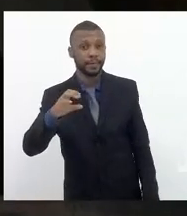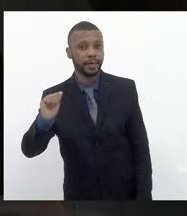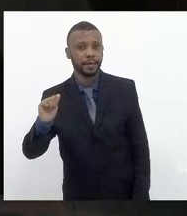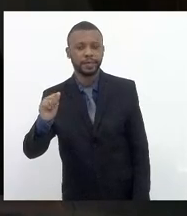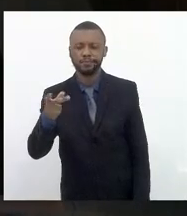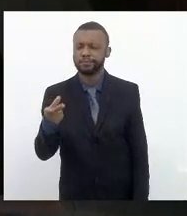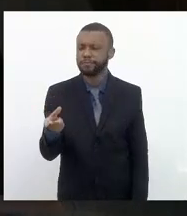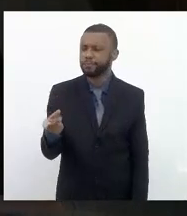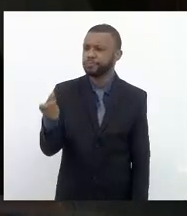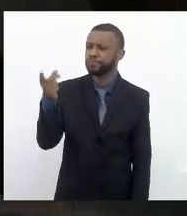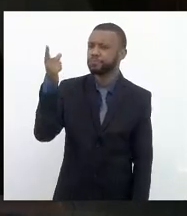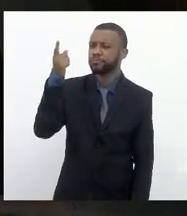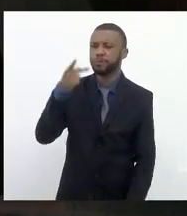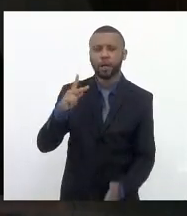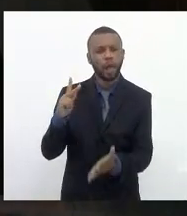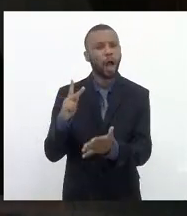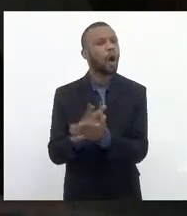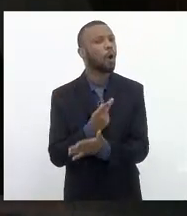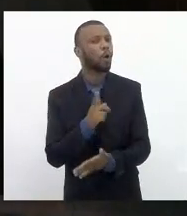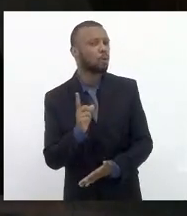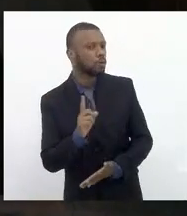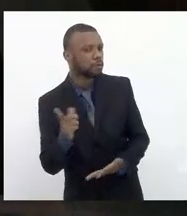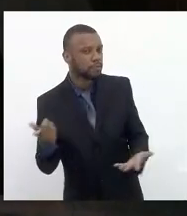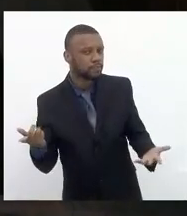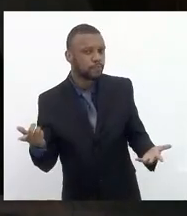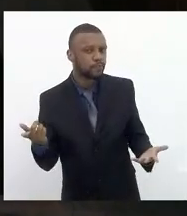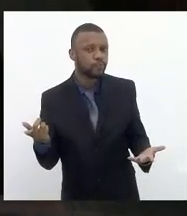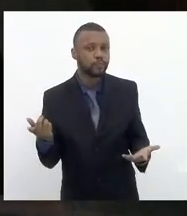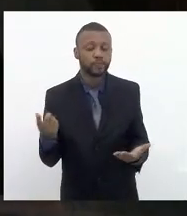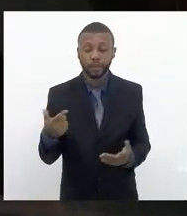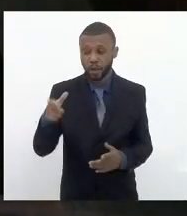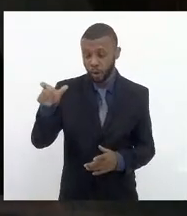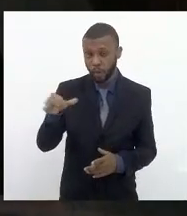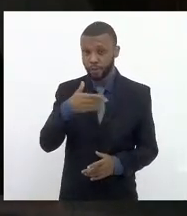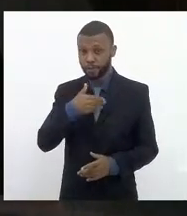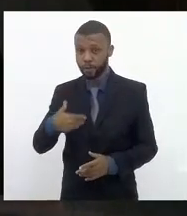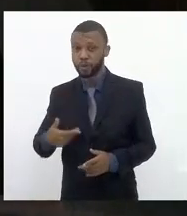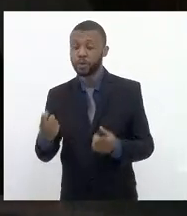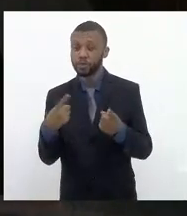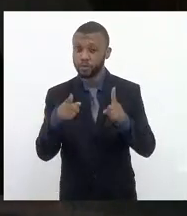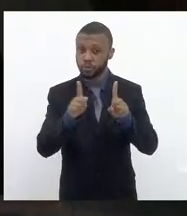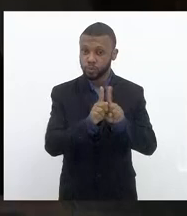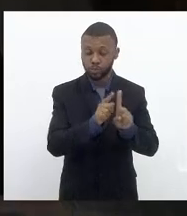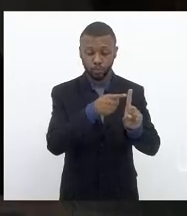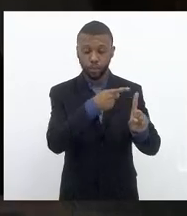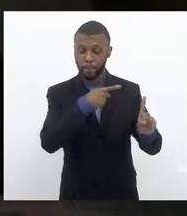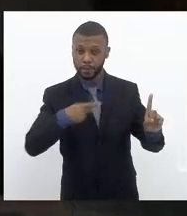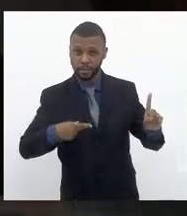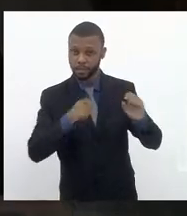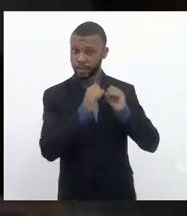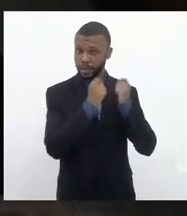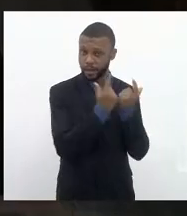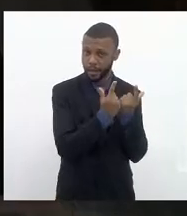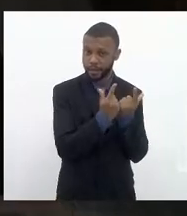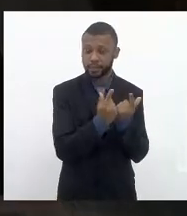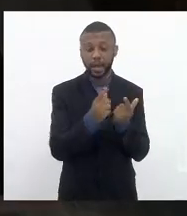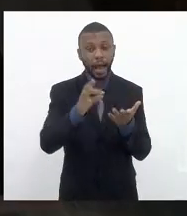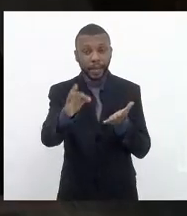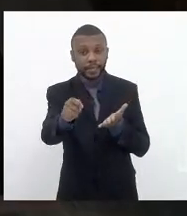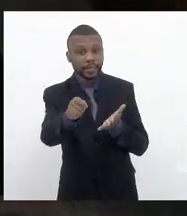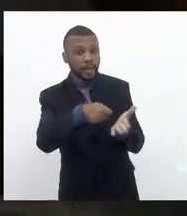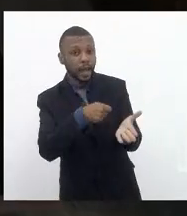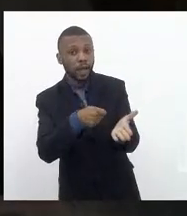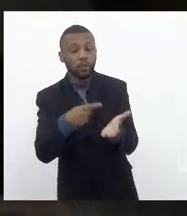acontecia o governador Cláudio Castro juntamente com o presidente André Ceciliano acordaram porque a um acordo nesta